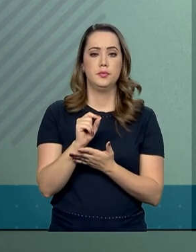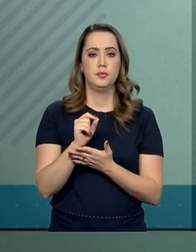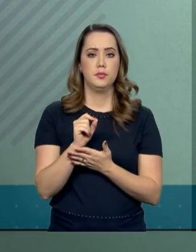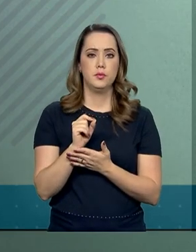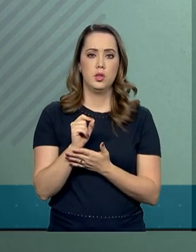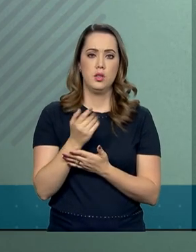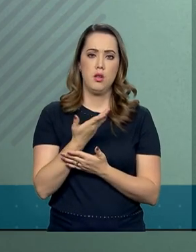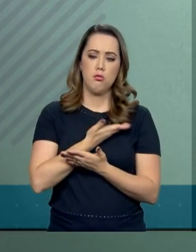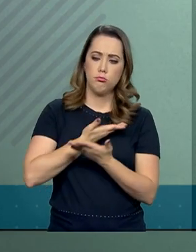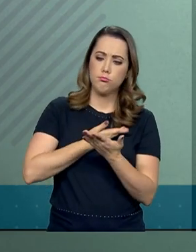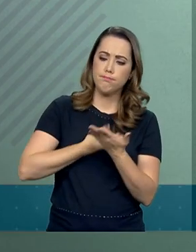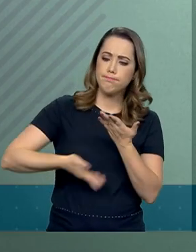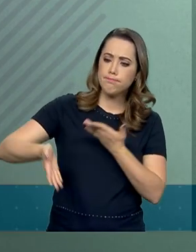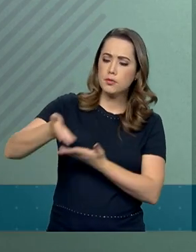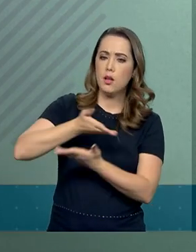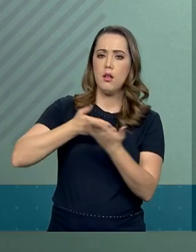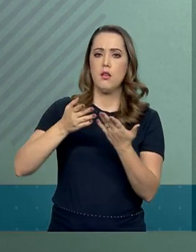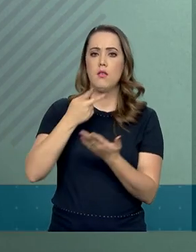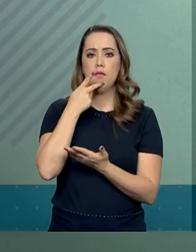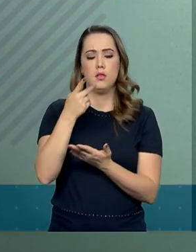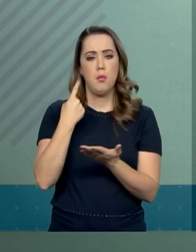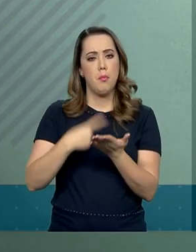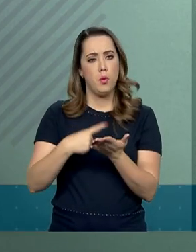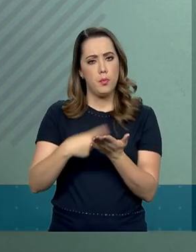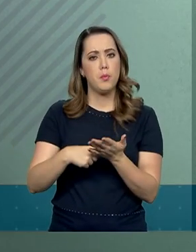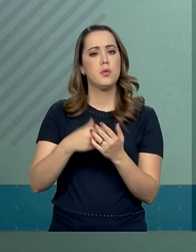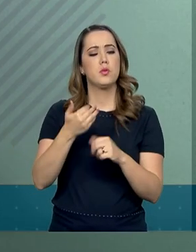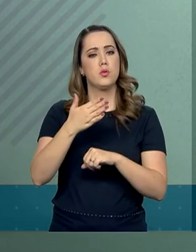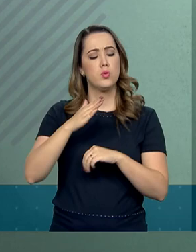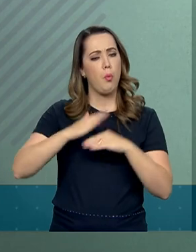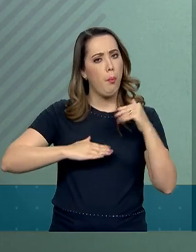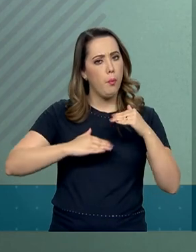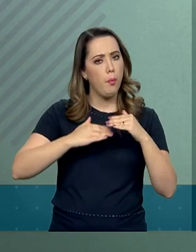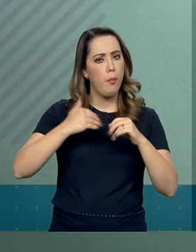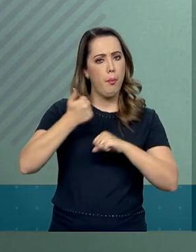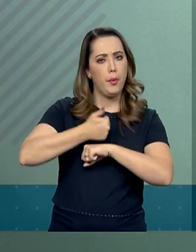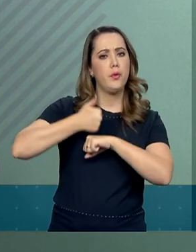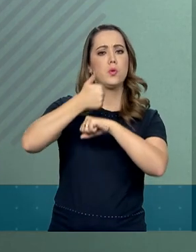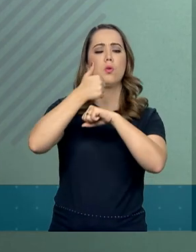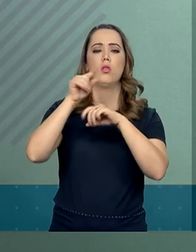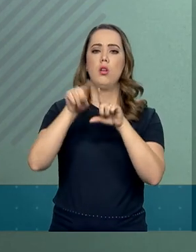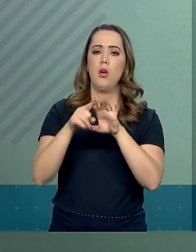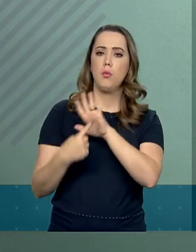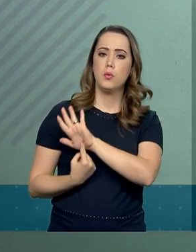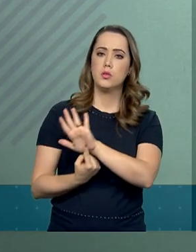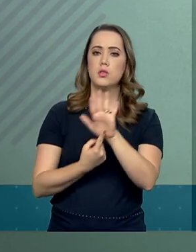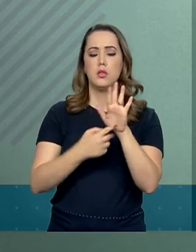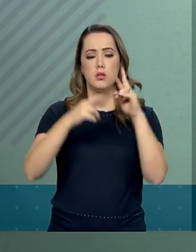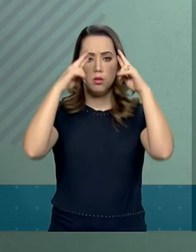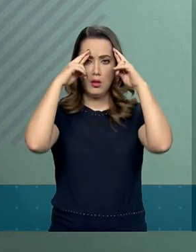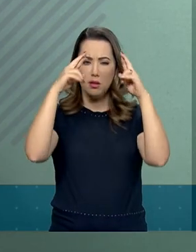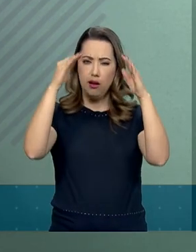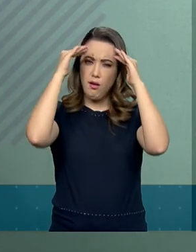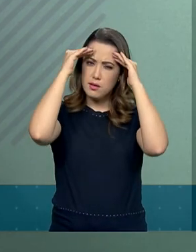amigável se eu posso dizer profissional demonstrando com isso o seu respeito a estes poderes